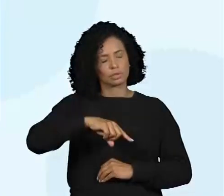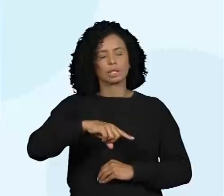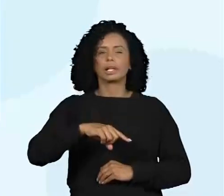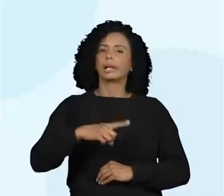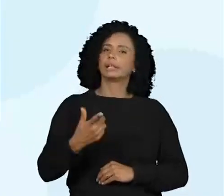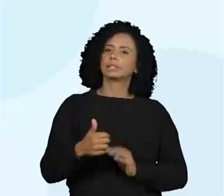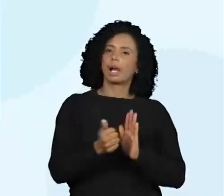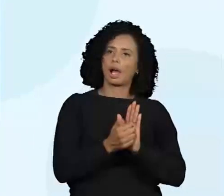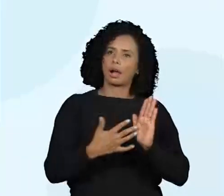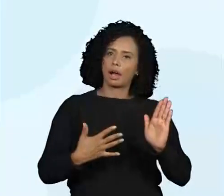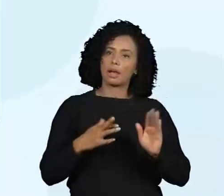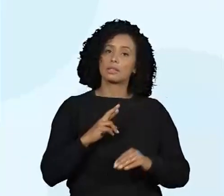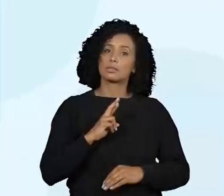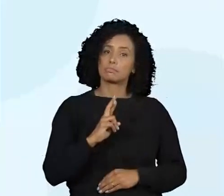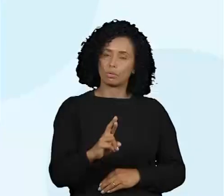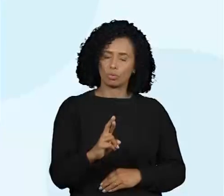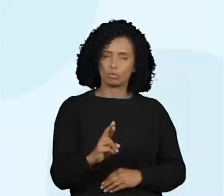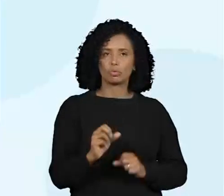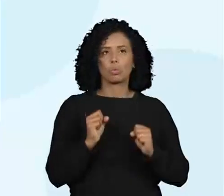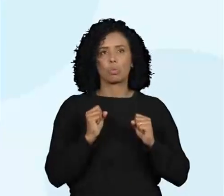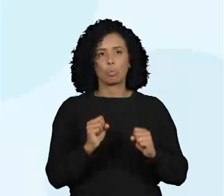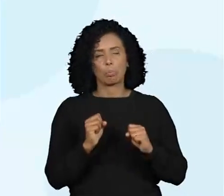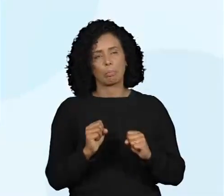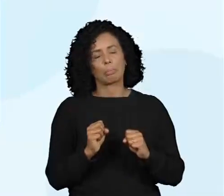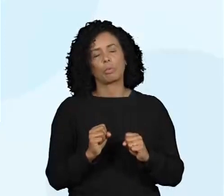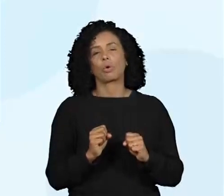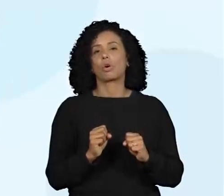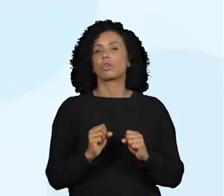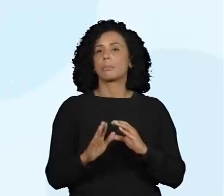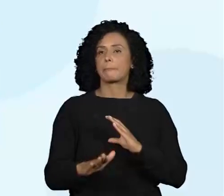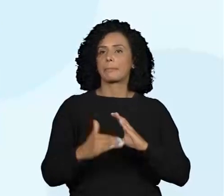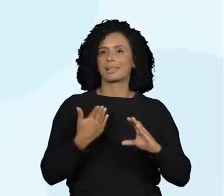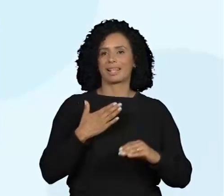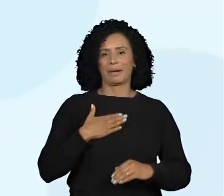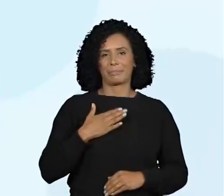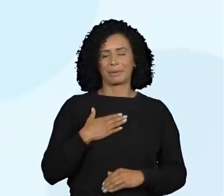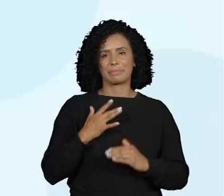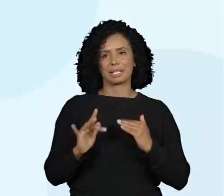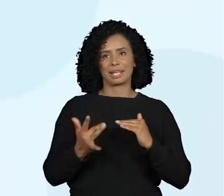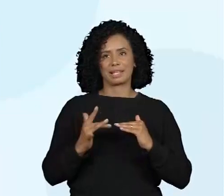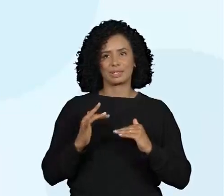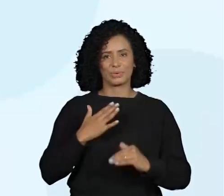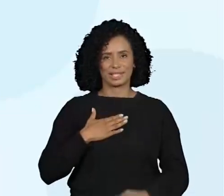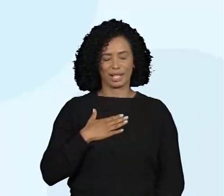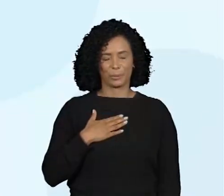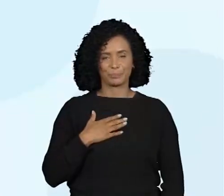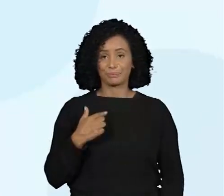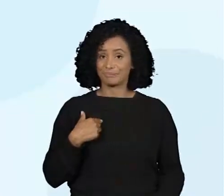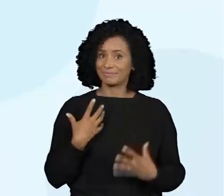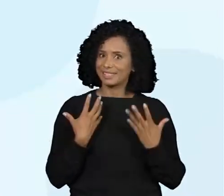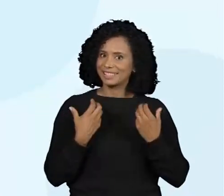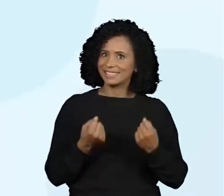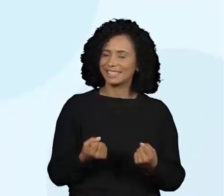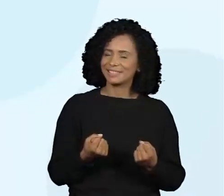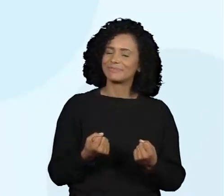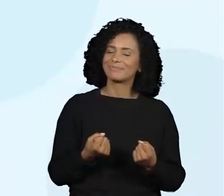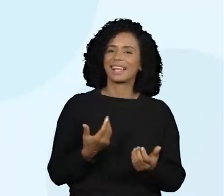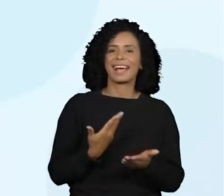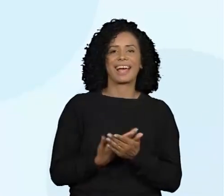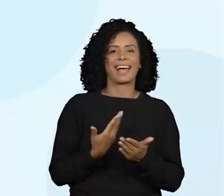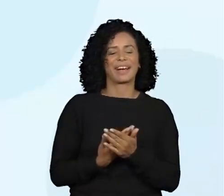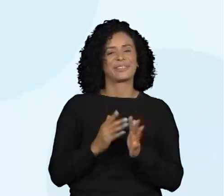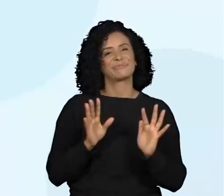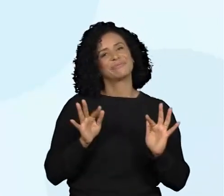mande aí para o professor @cbanunes nas redes sociais, vou amar receber. Muito bem, pessoal. a gente está chegando no finalzinho da nossa